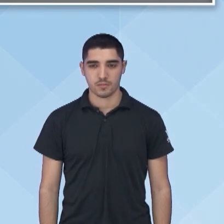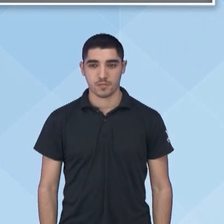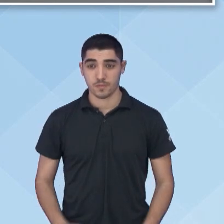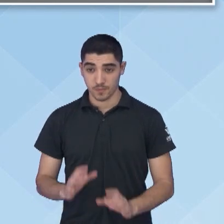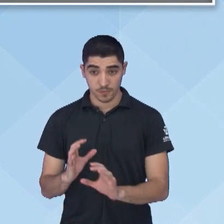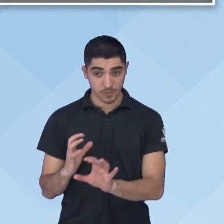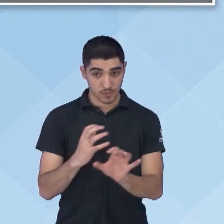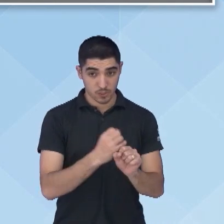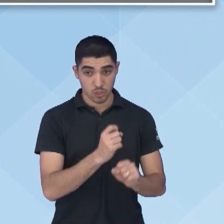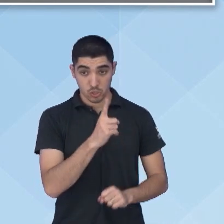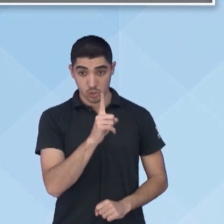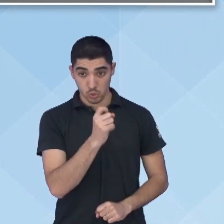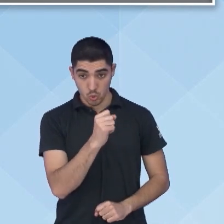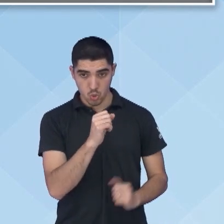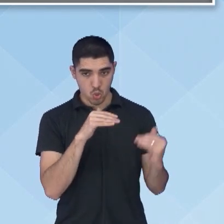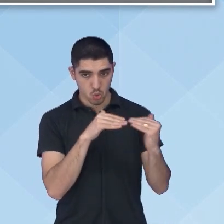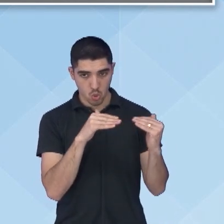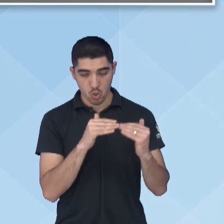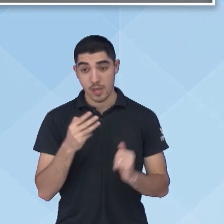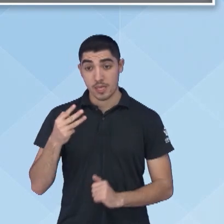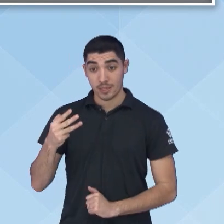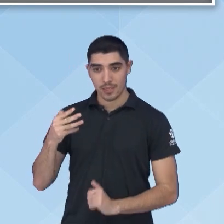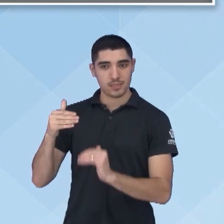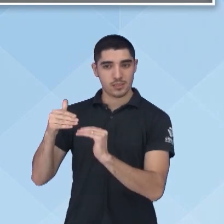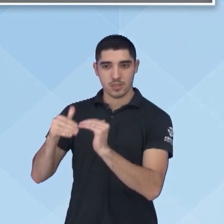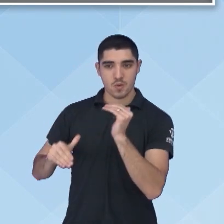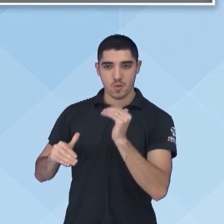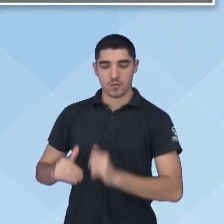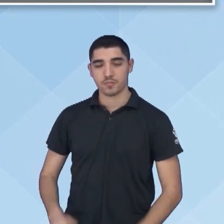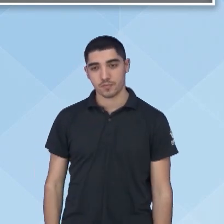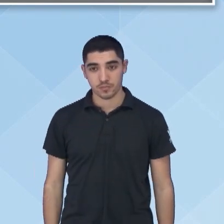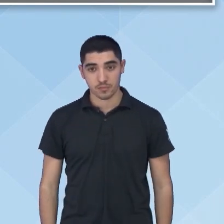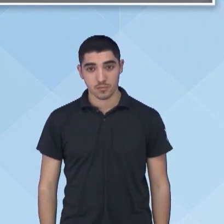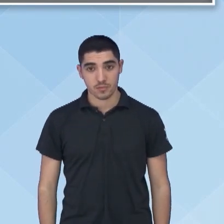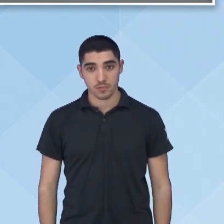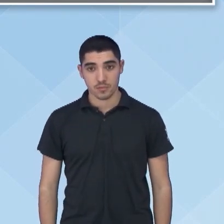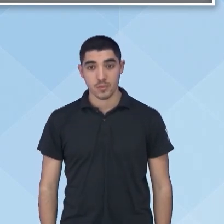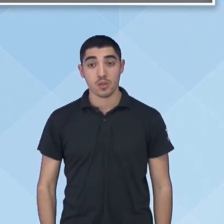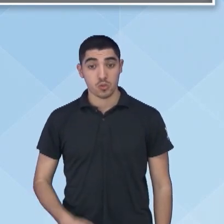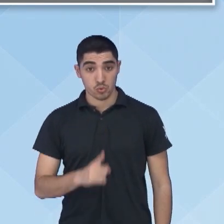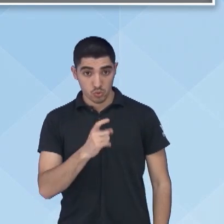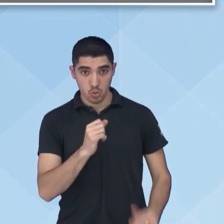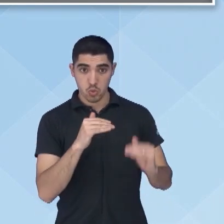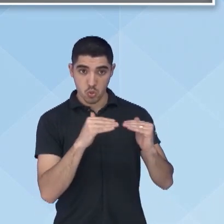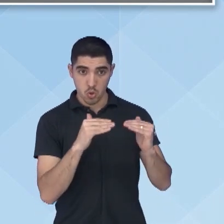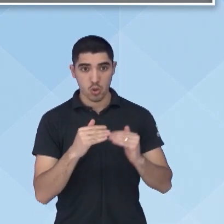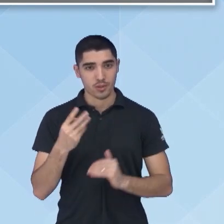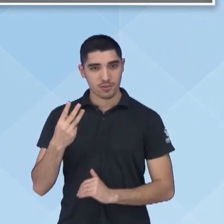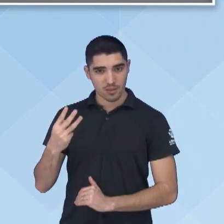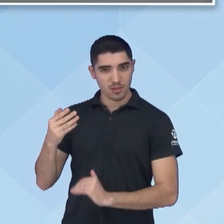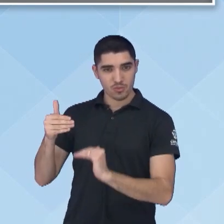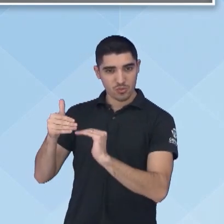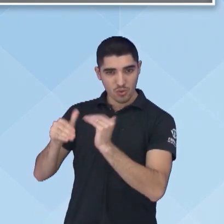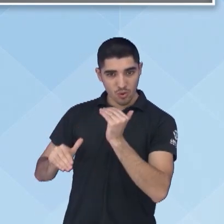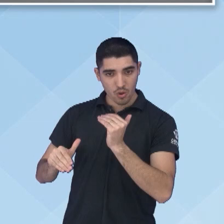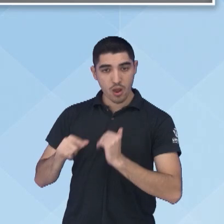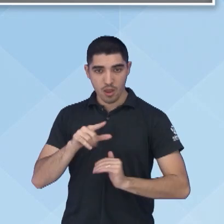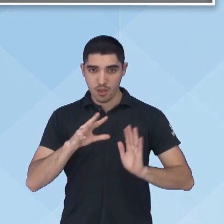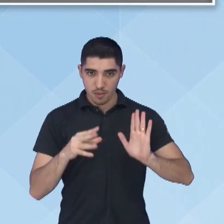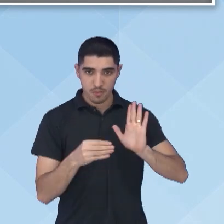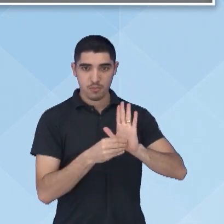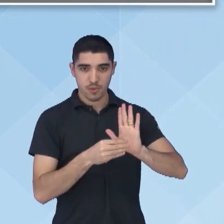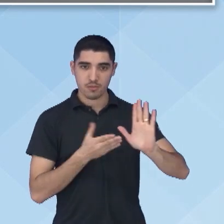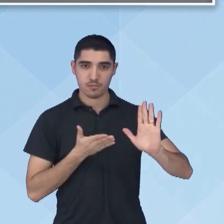18 votos favoráveis, 3 votos contrários, senhor presidente. Com 18 votos favoráveis, 3 votos contrários, a emenda está